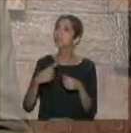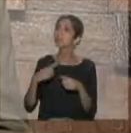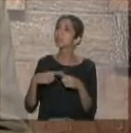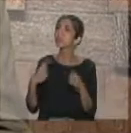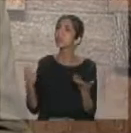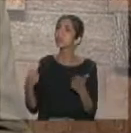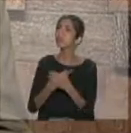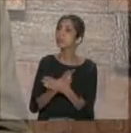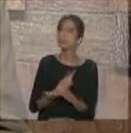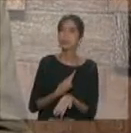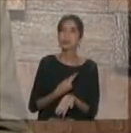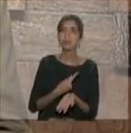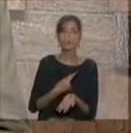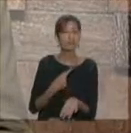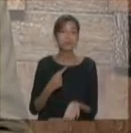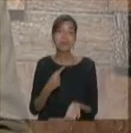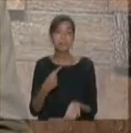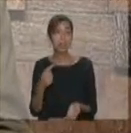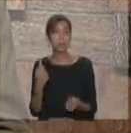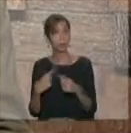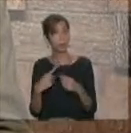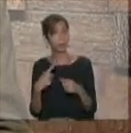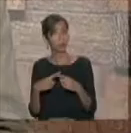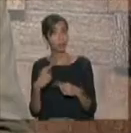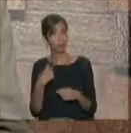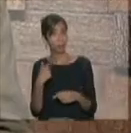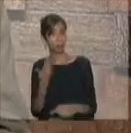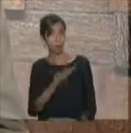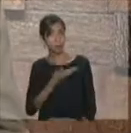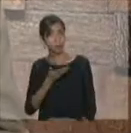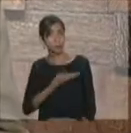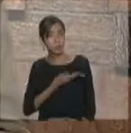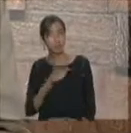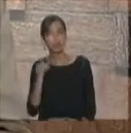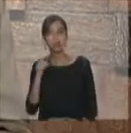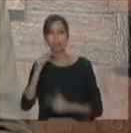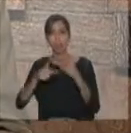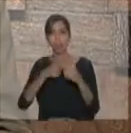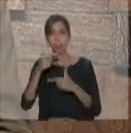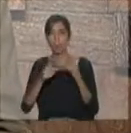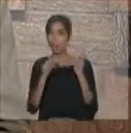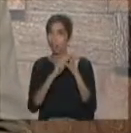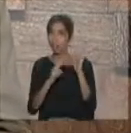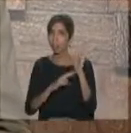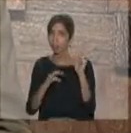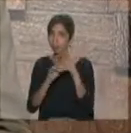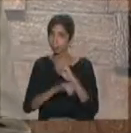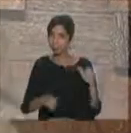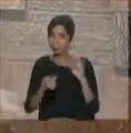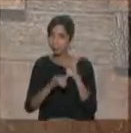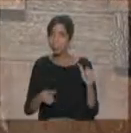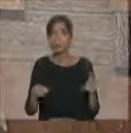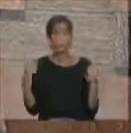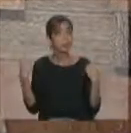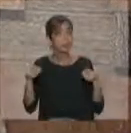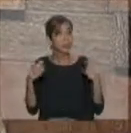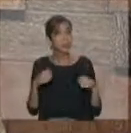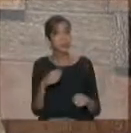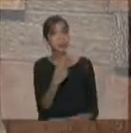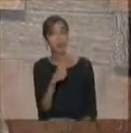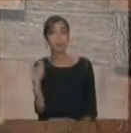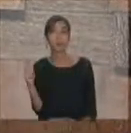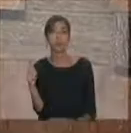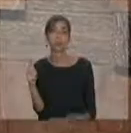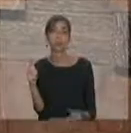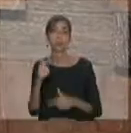você me diz isso? Eu disse, não, é que eu tenho um amigo que é redator de publicidade, ele está precisando de um redator e não quer